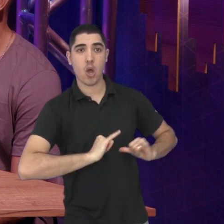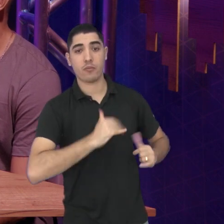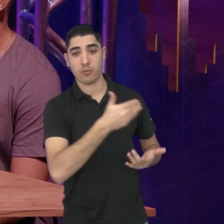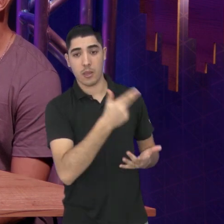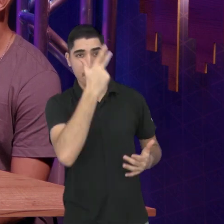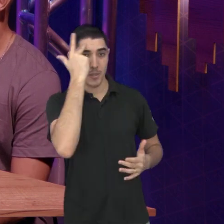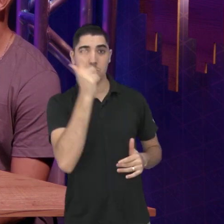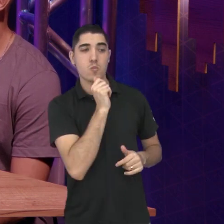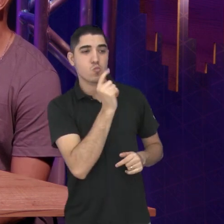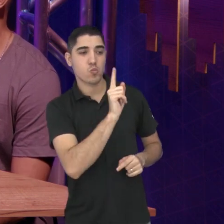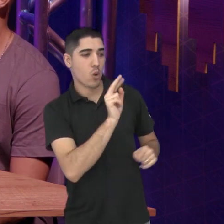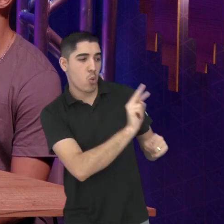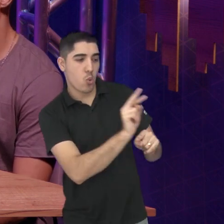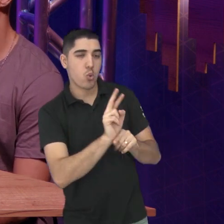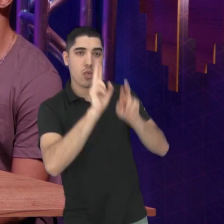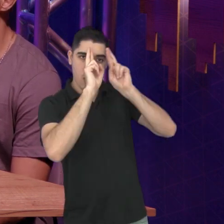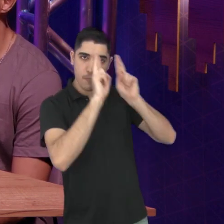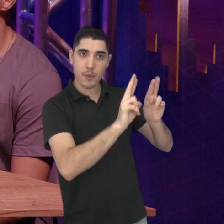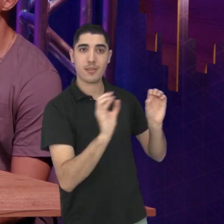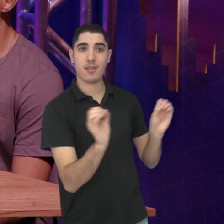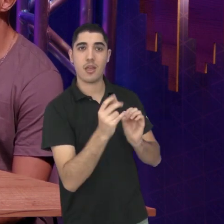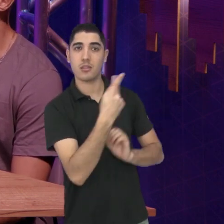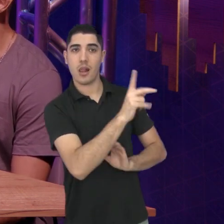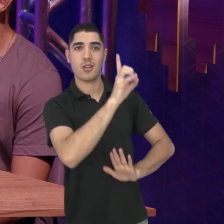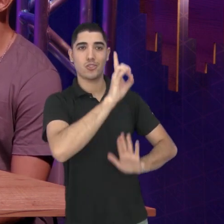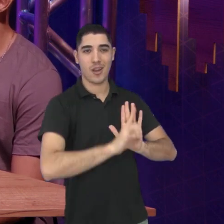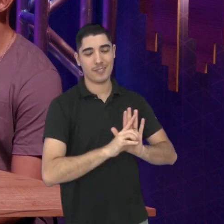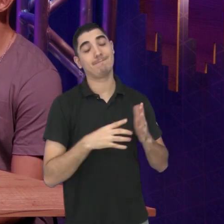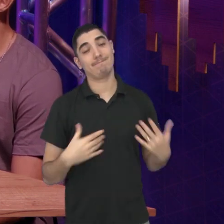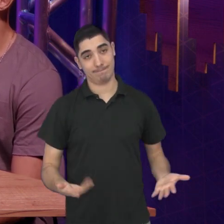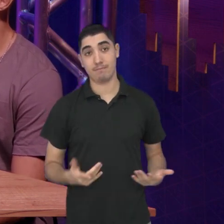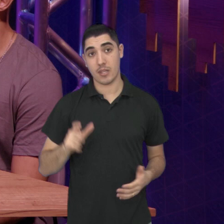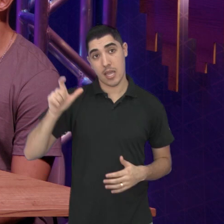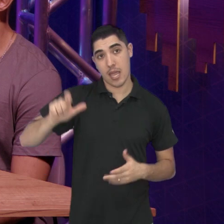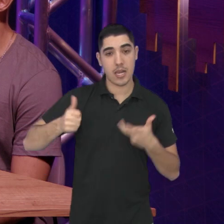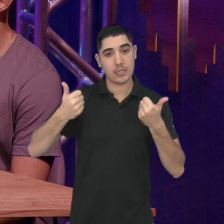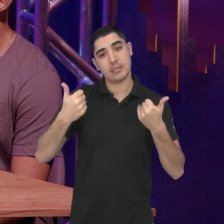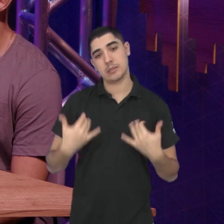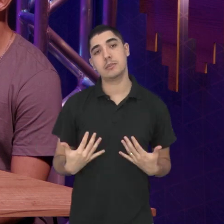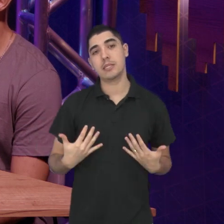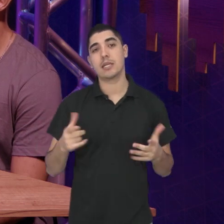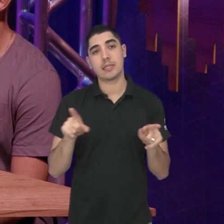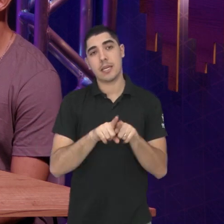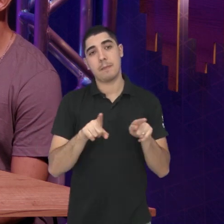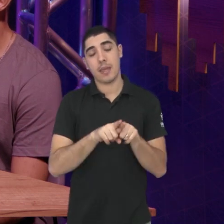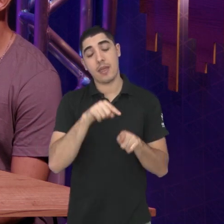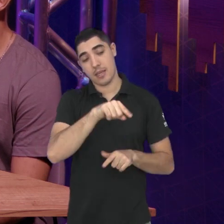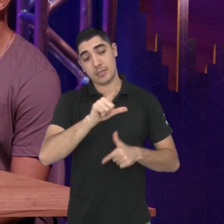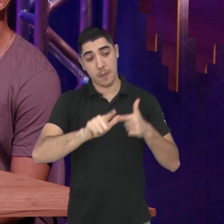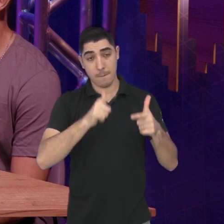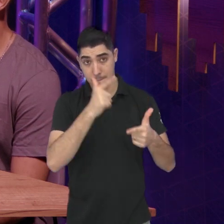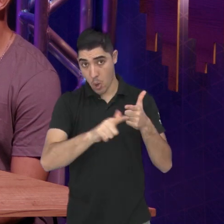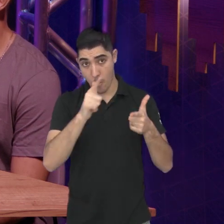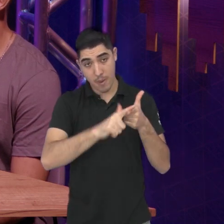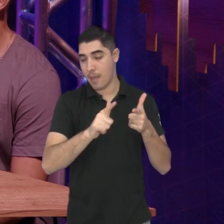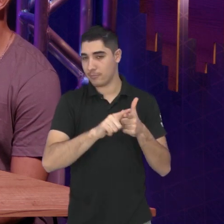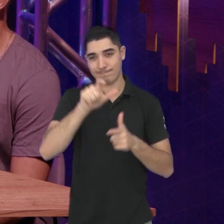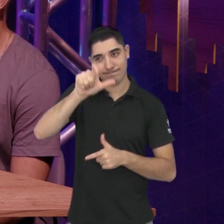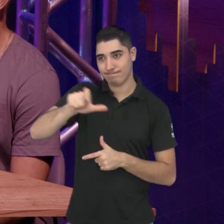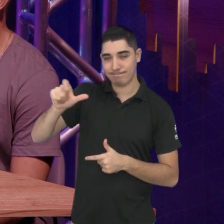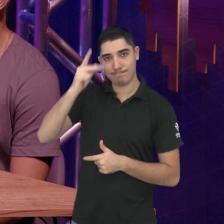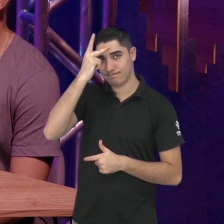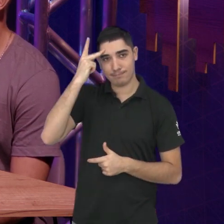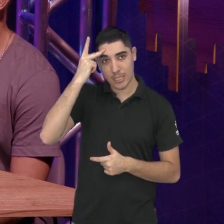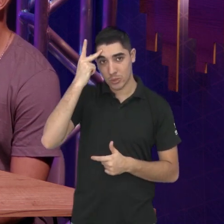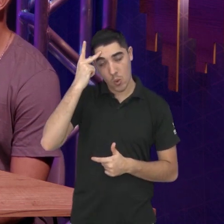são cuidadas, né, não são respeitadas nos seus direitos. E daí ela fala: é um problema criado